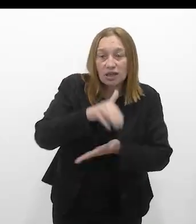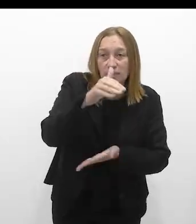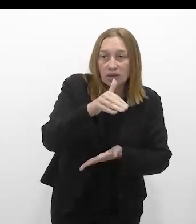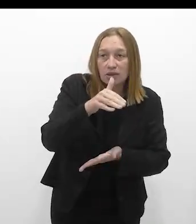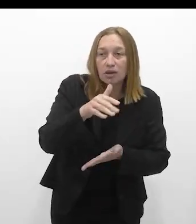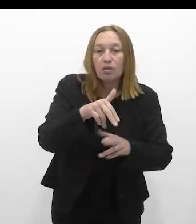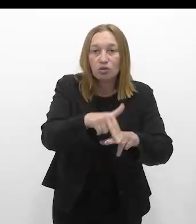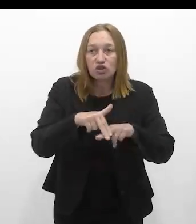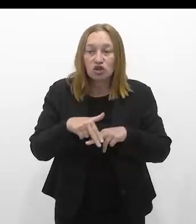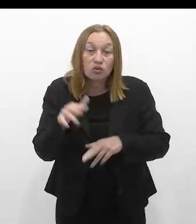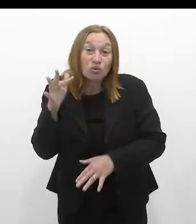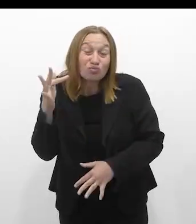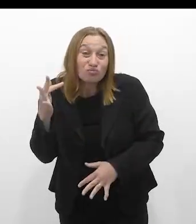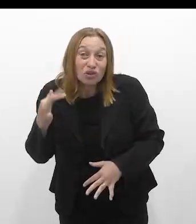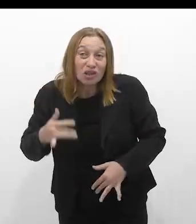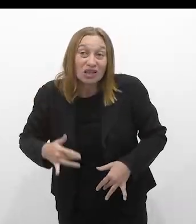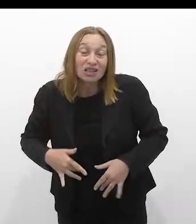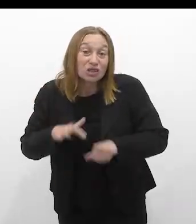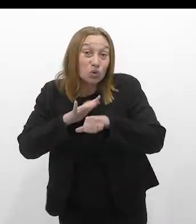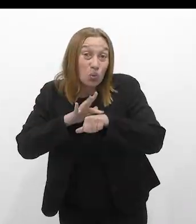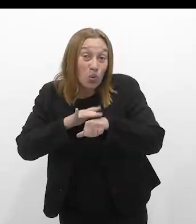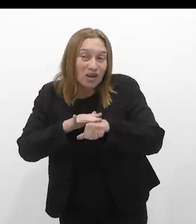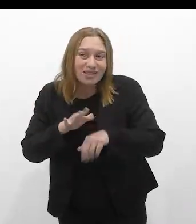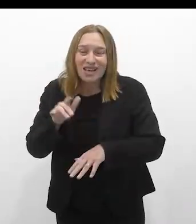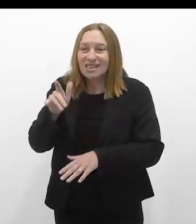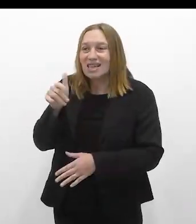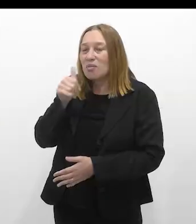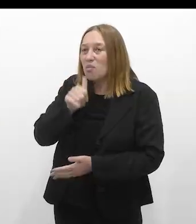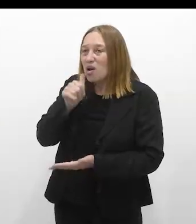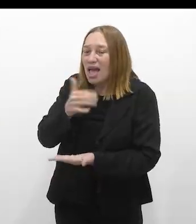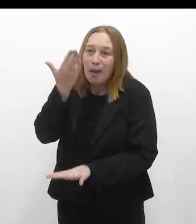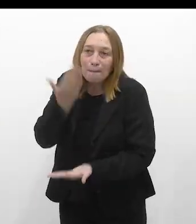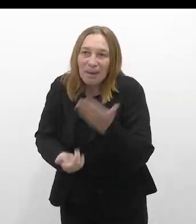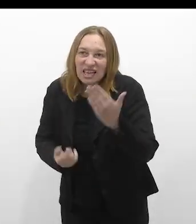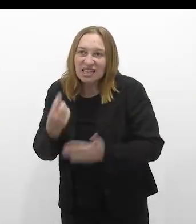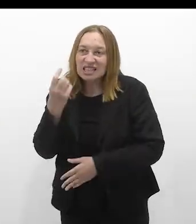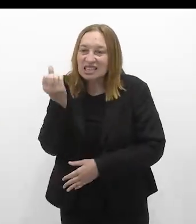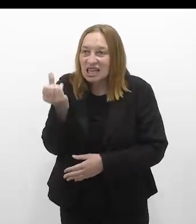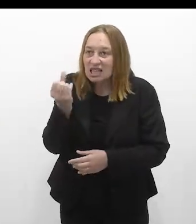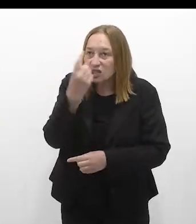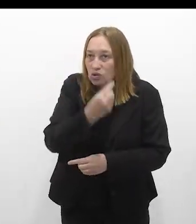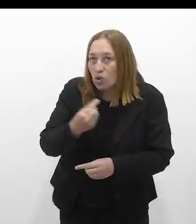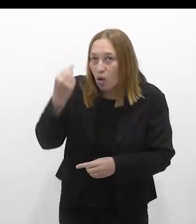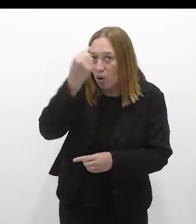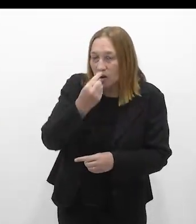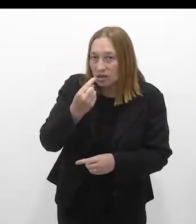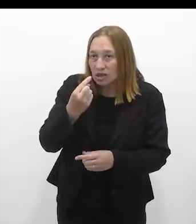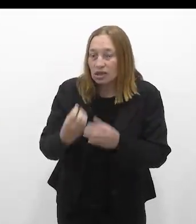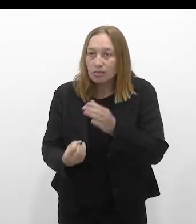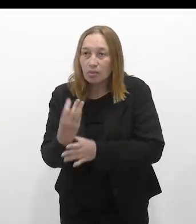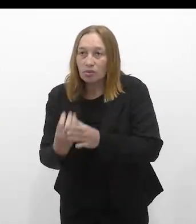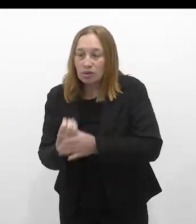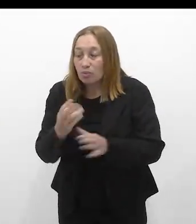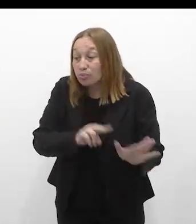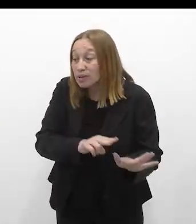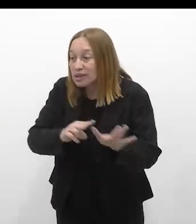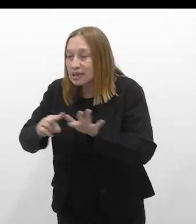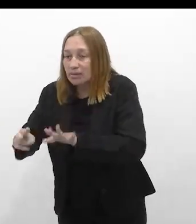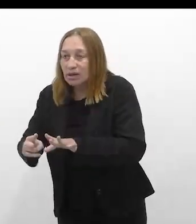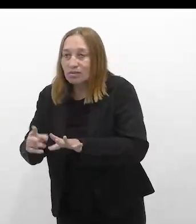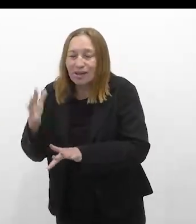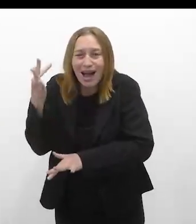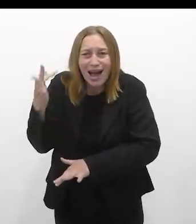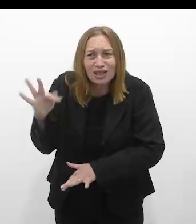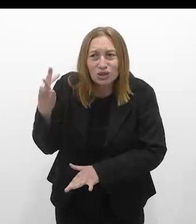por causa da doença. E, em média, essa mulher perde até 6 horas de produtividade por semana por conta